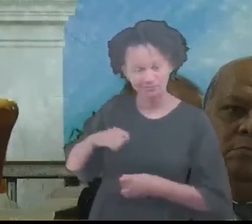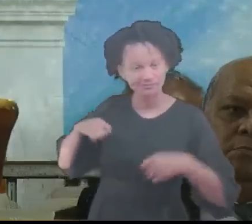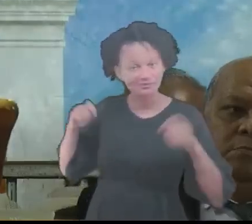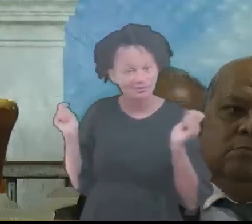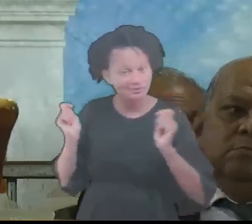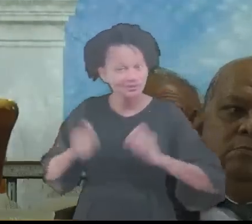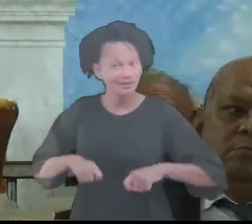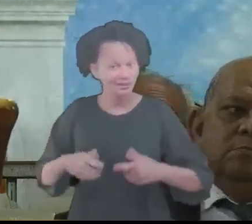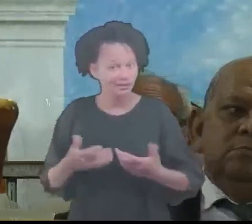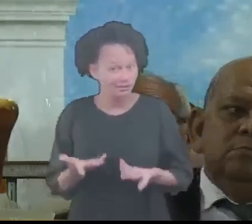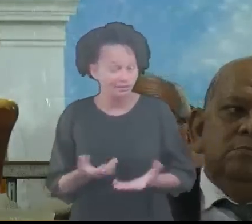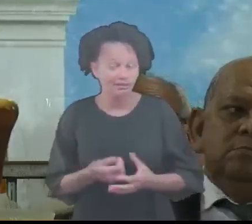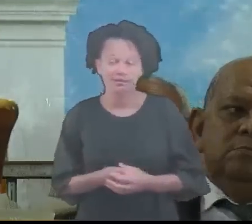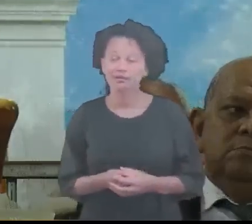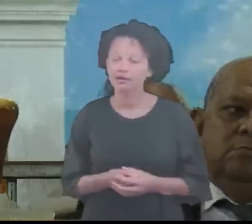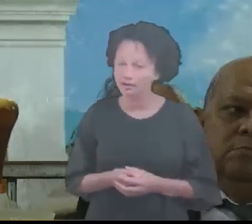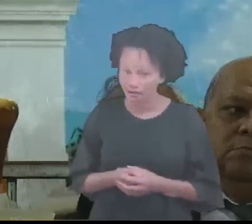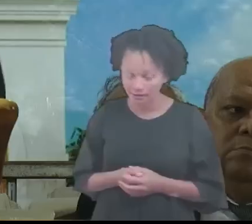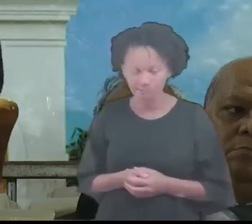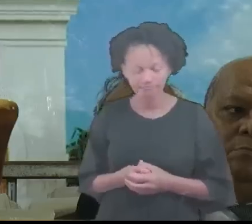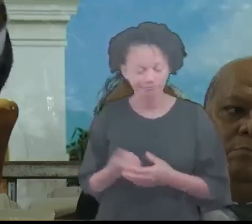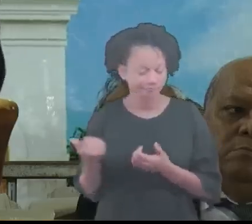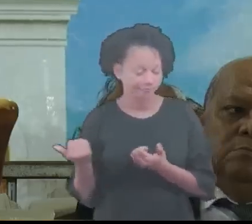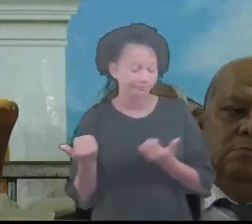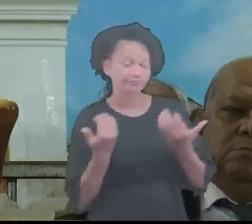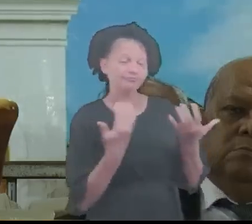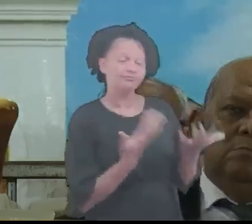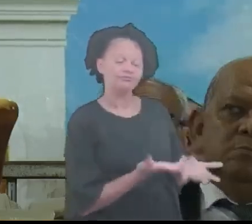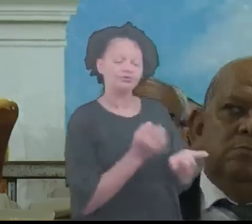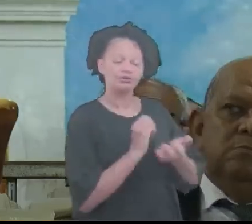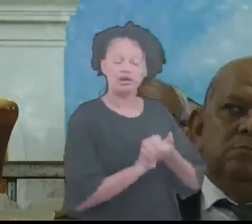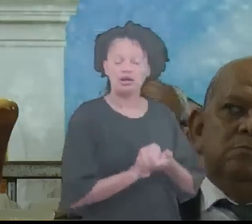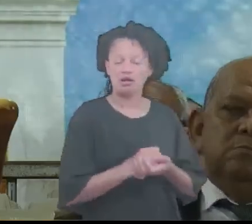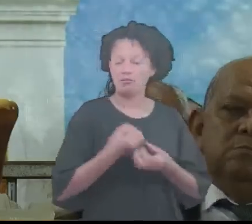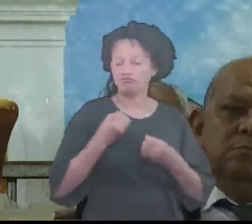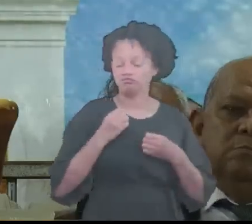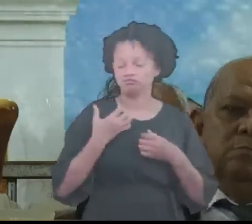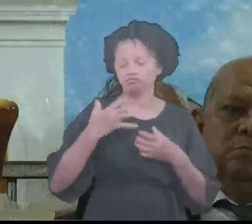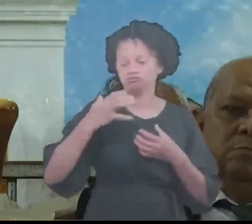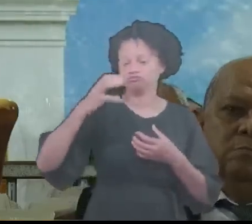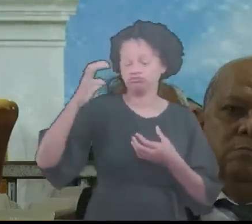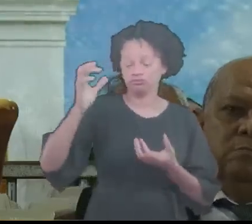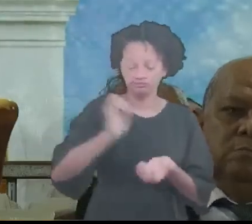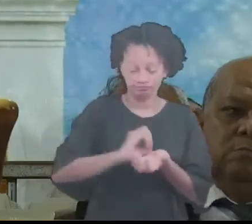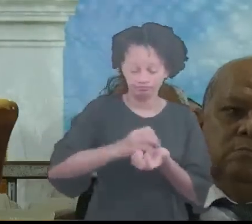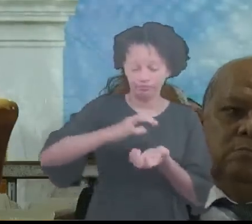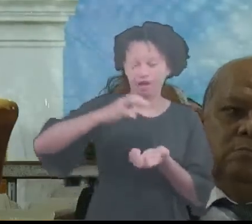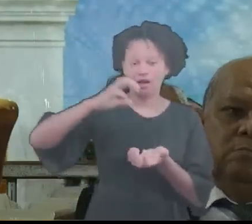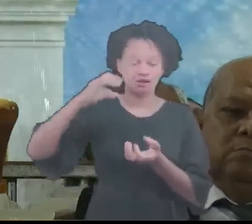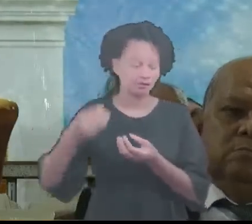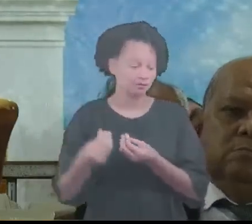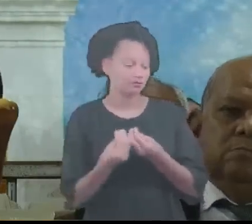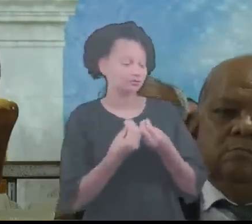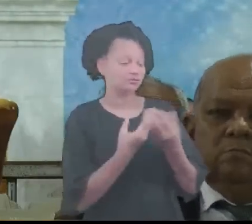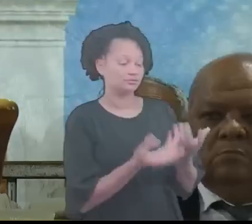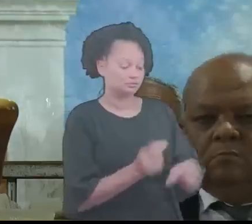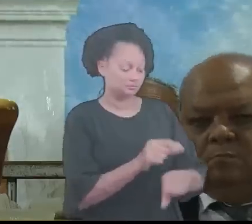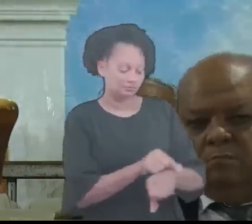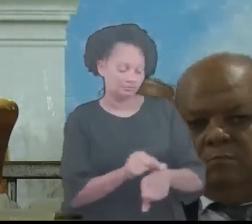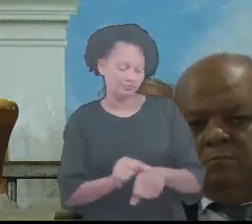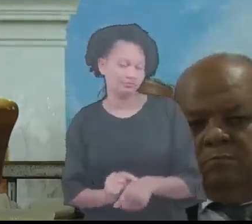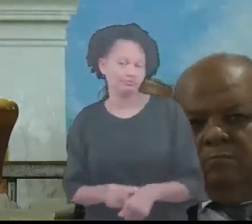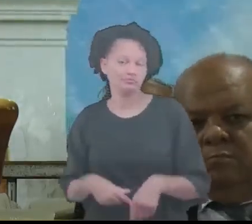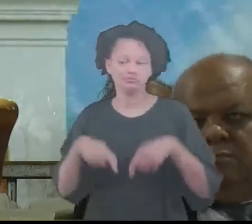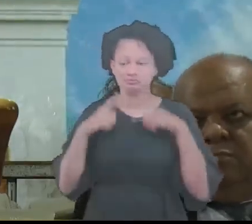condições, ele leva uma joia, uma brilhante, uma pulseira, um